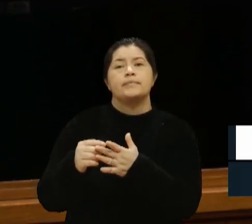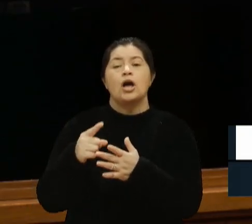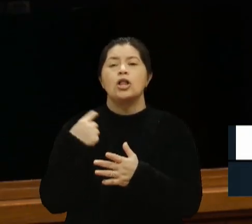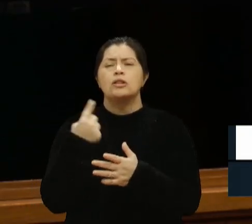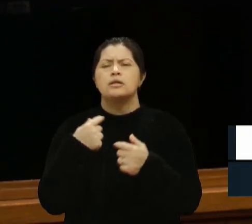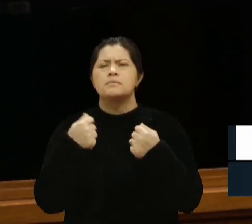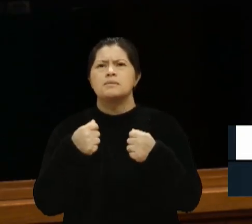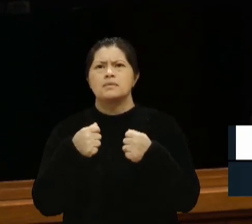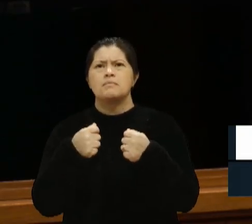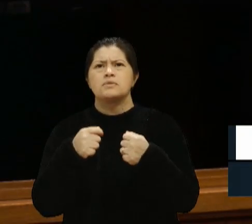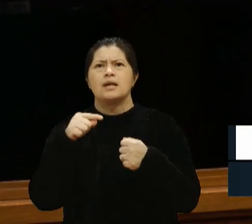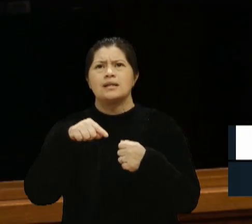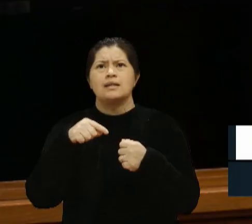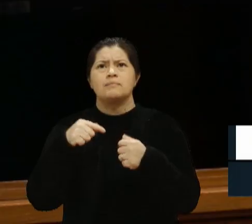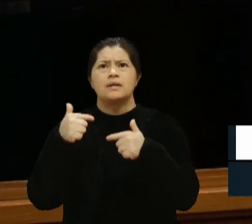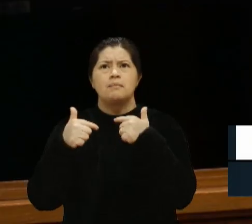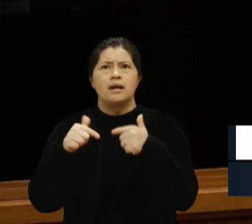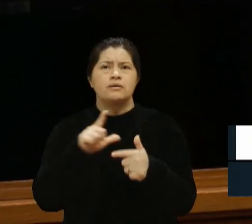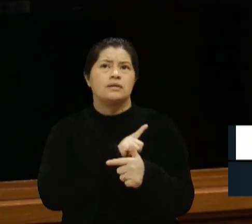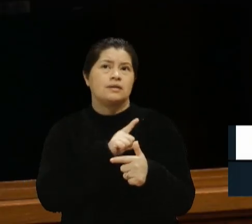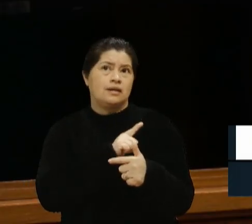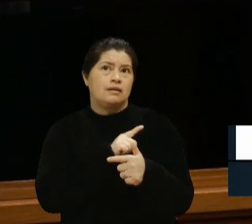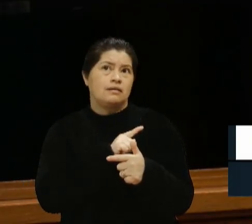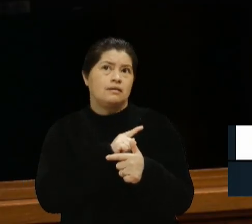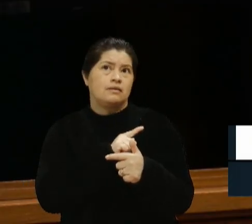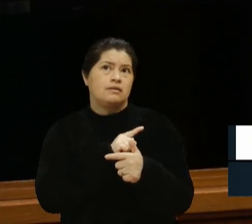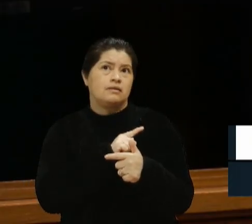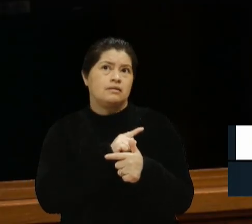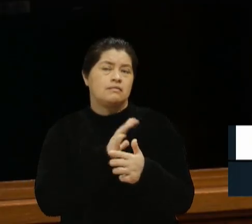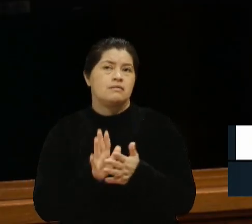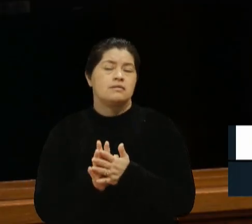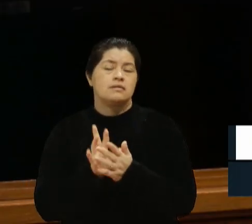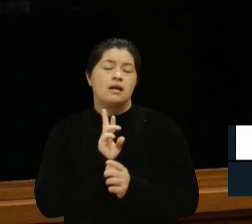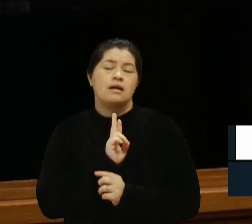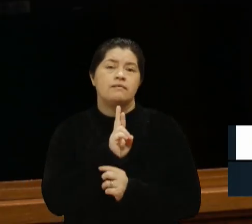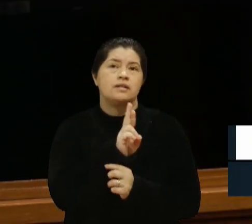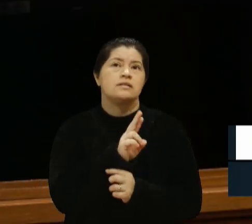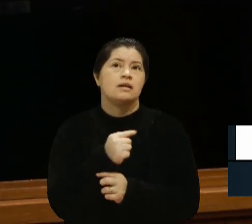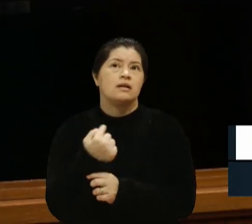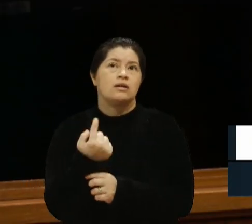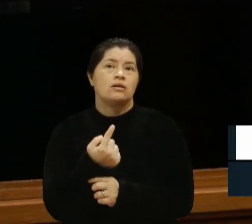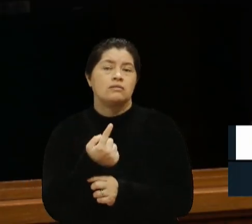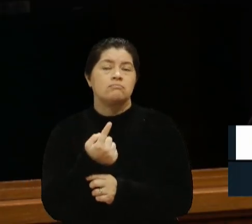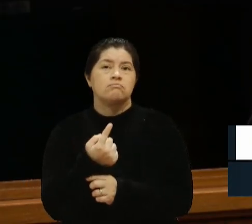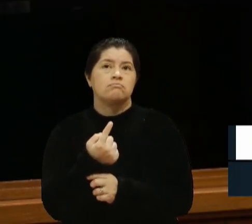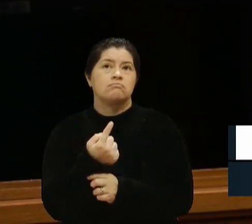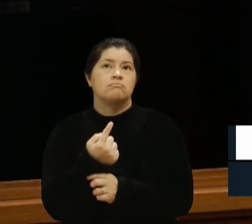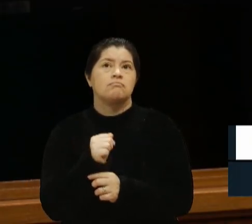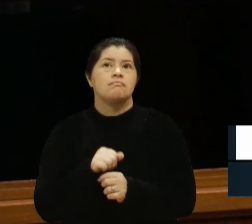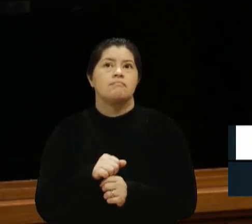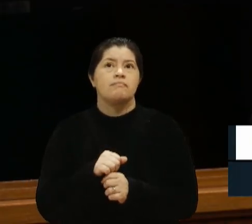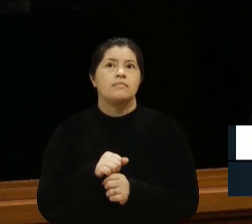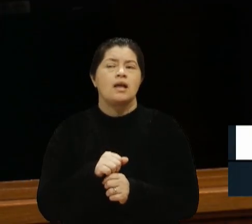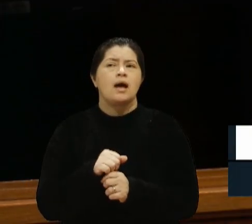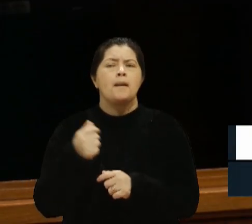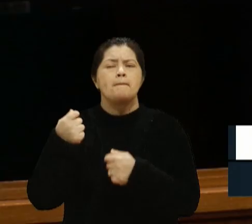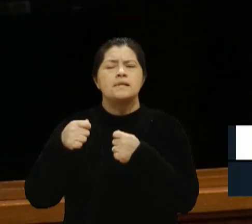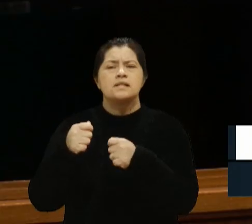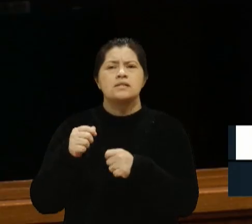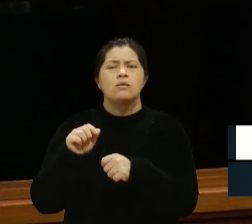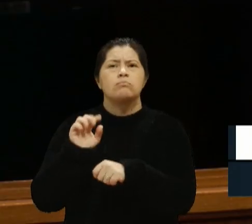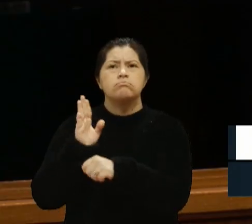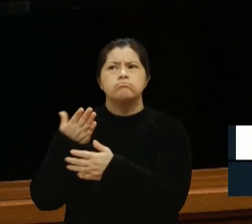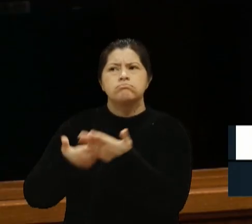temos uma rede de serviço aqui que também acaba que se torna referência e as pessoas buscam atendimento, né? Então,